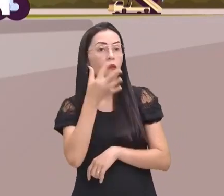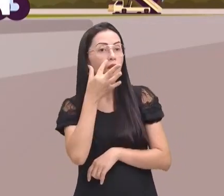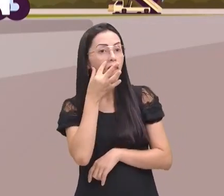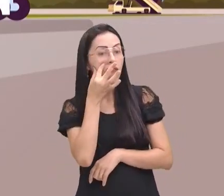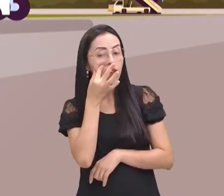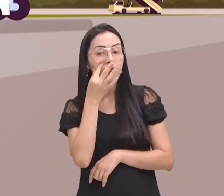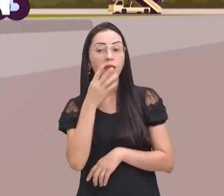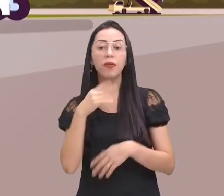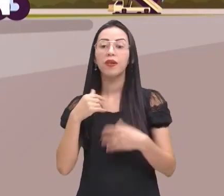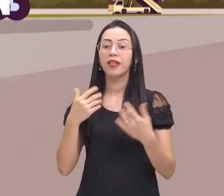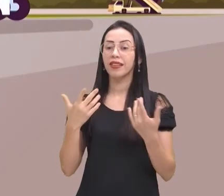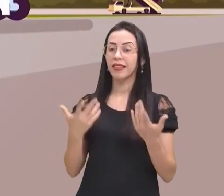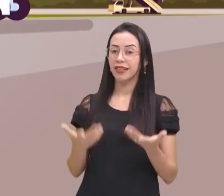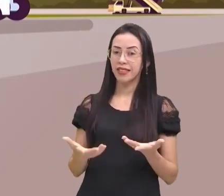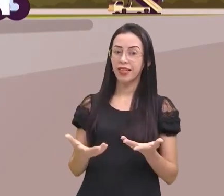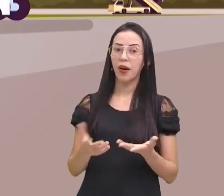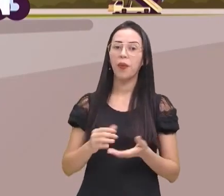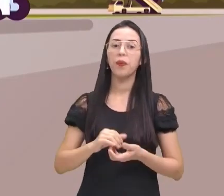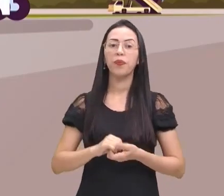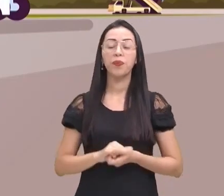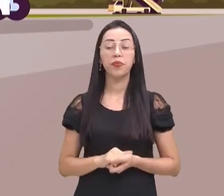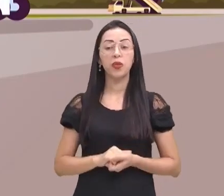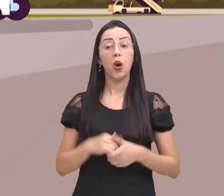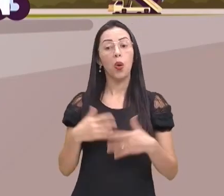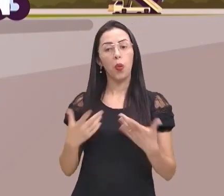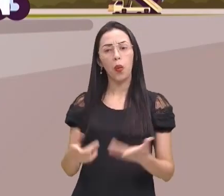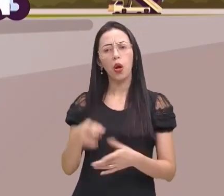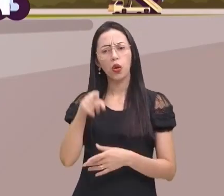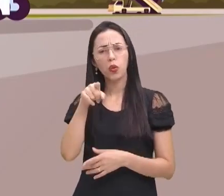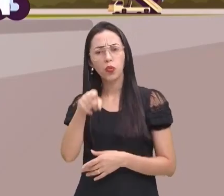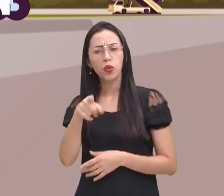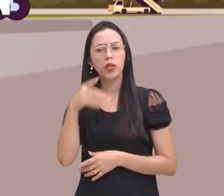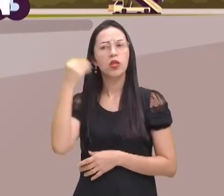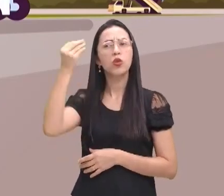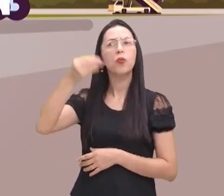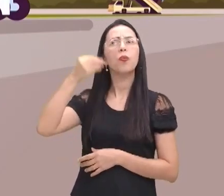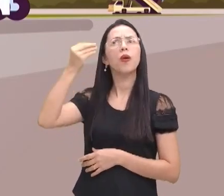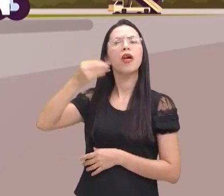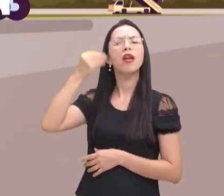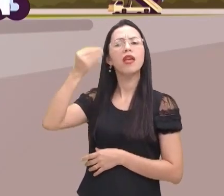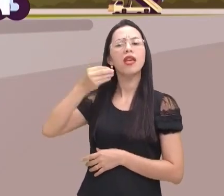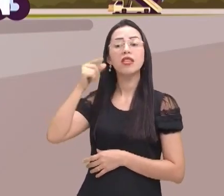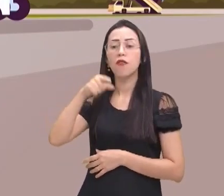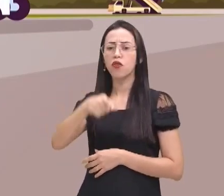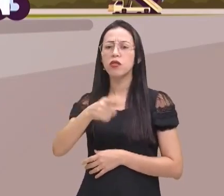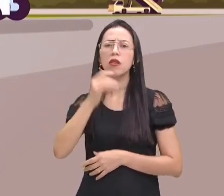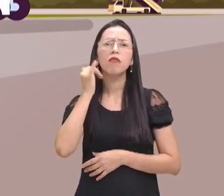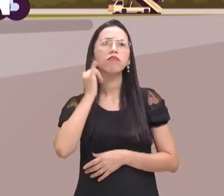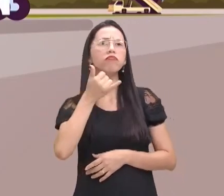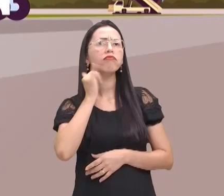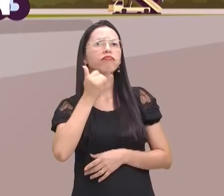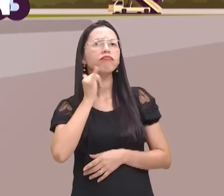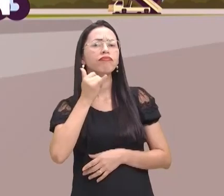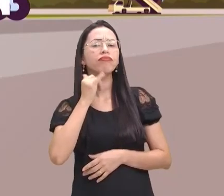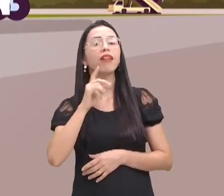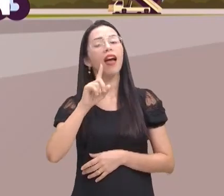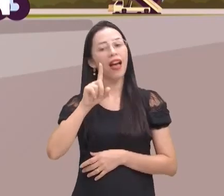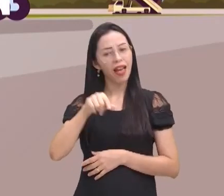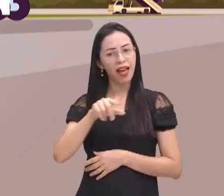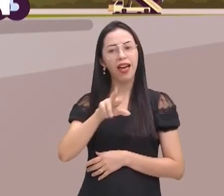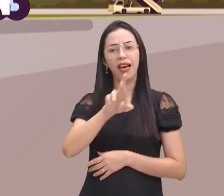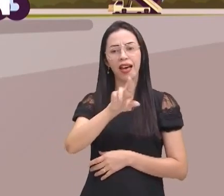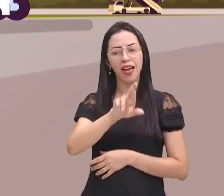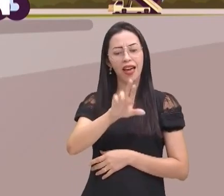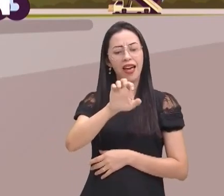para alguém, você sabia que isso se chama relato? Um relato de experiências, e nada melhor do que contar